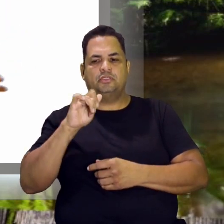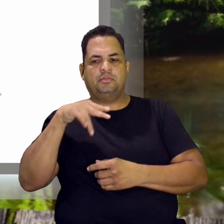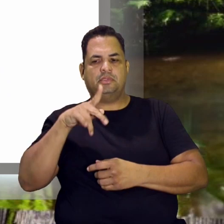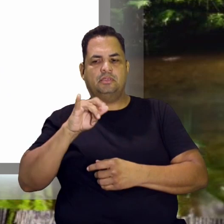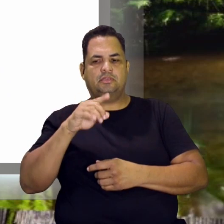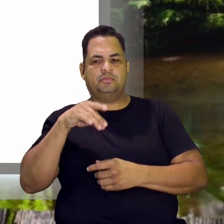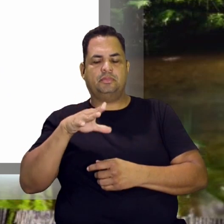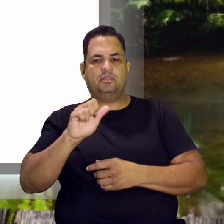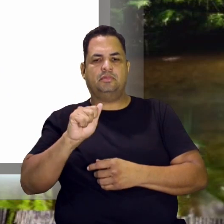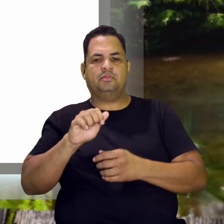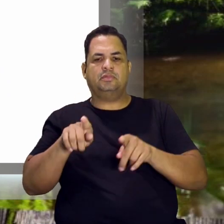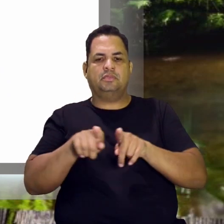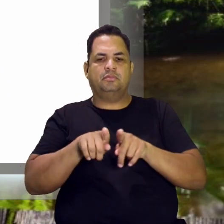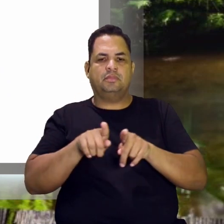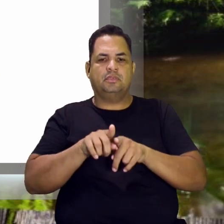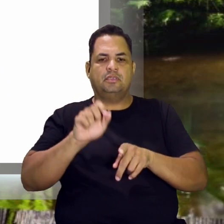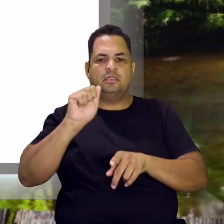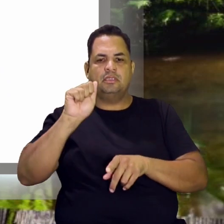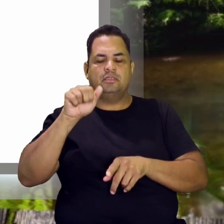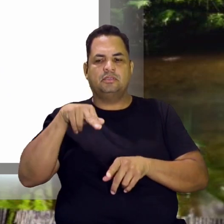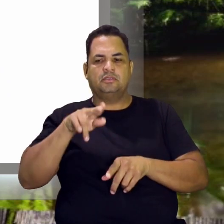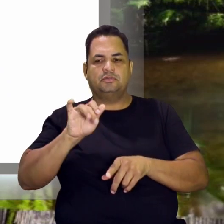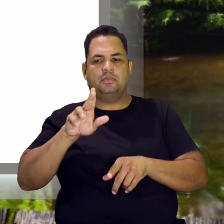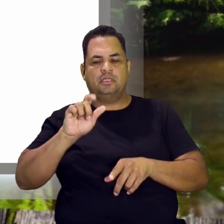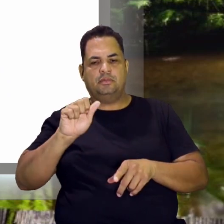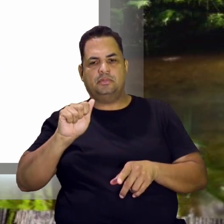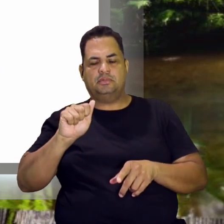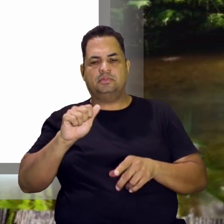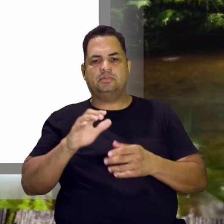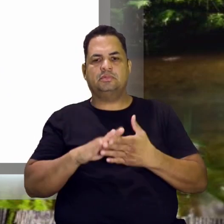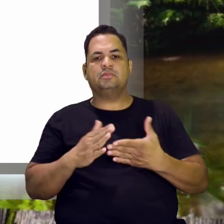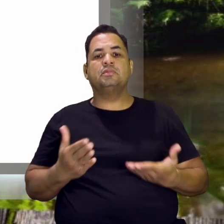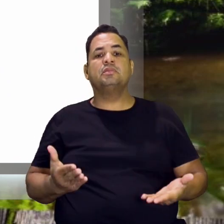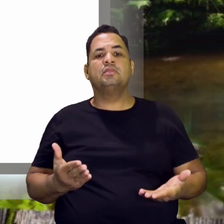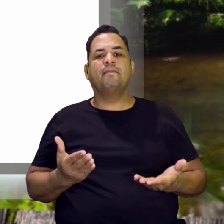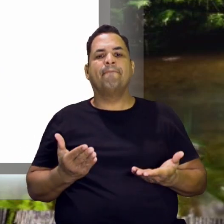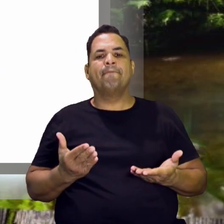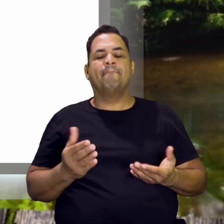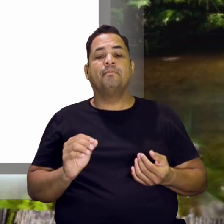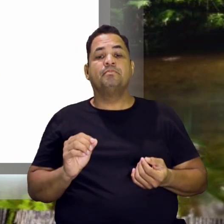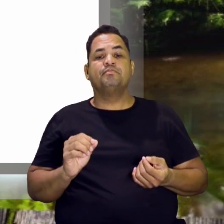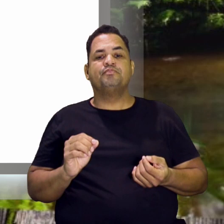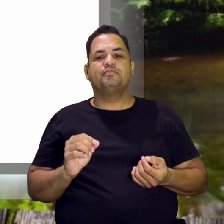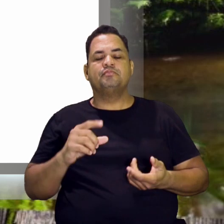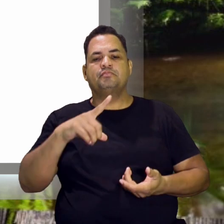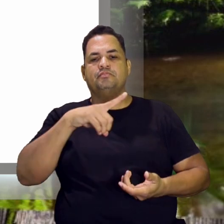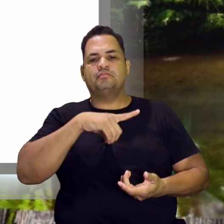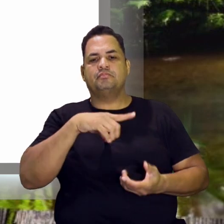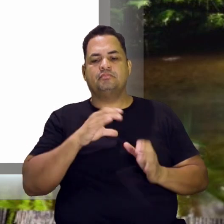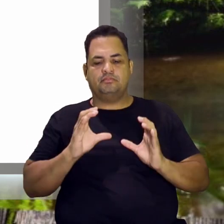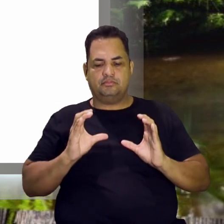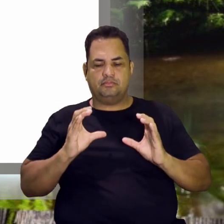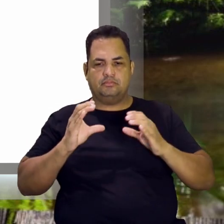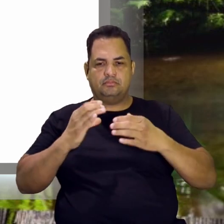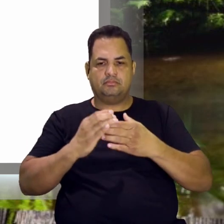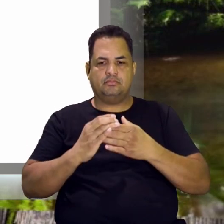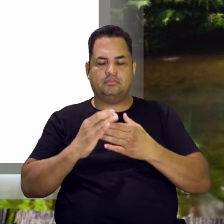gimnospermas e as angiospermas, ok? E aí, a gente tem um grupo